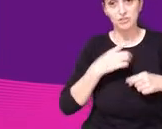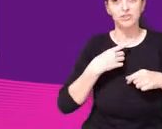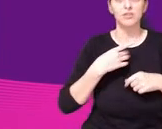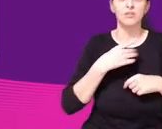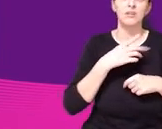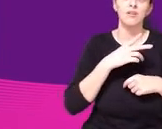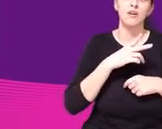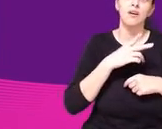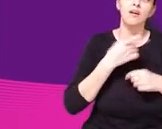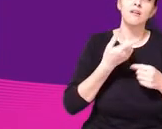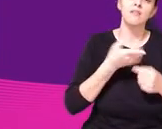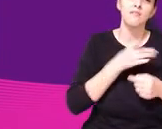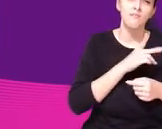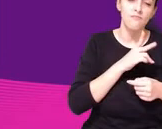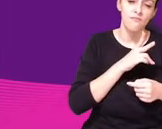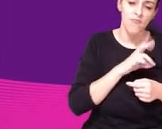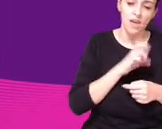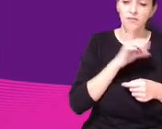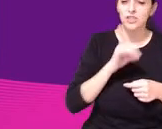os